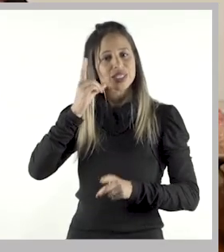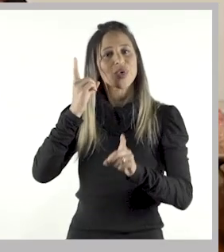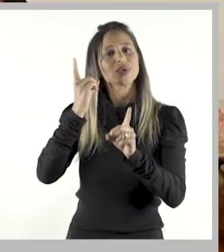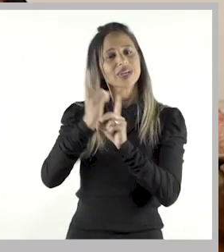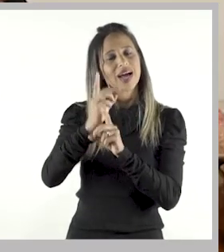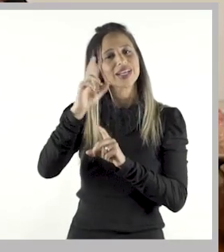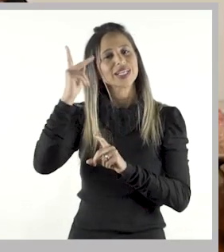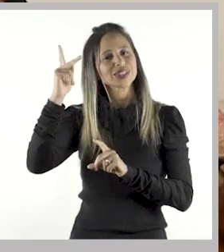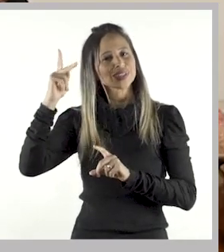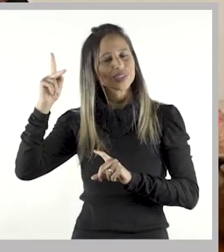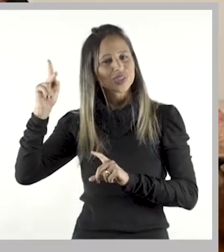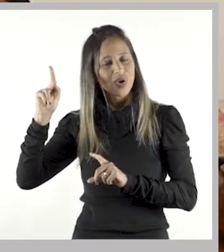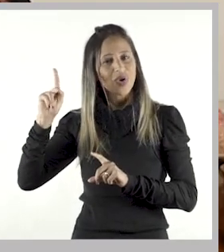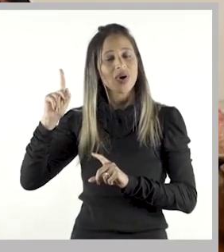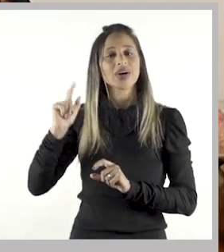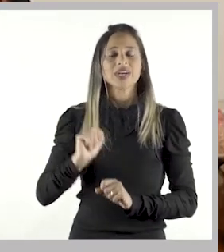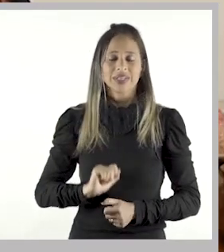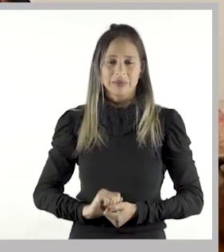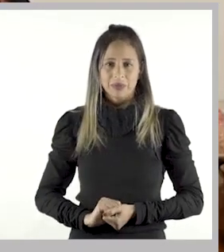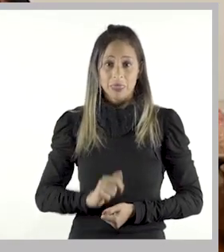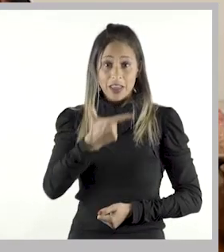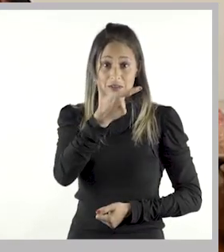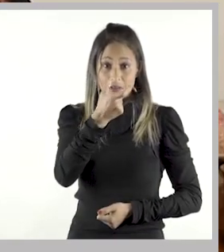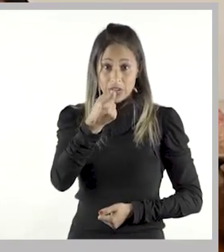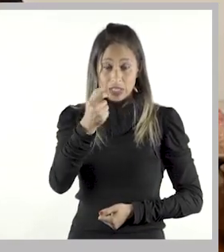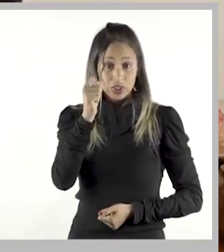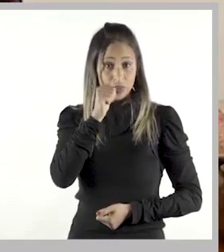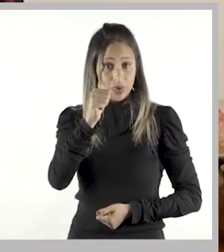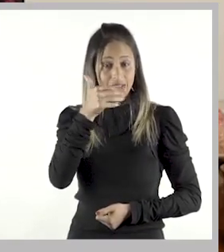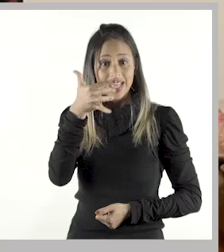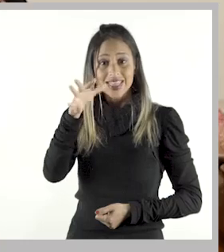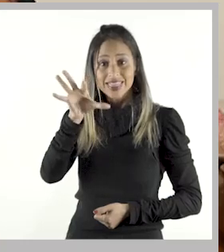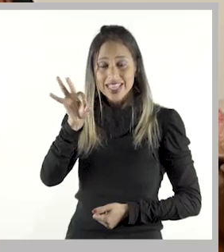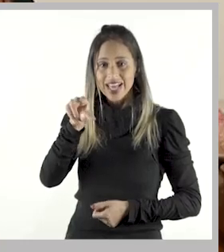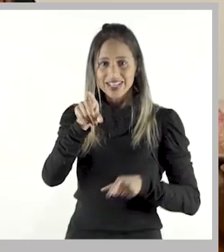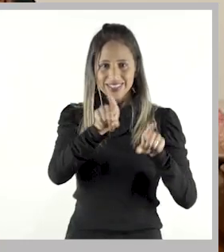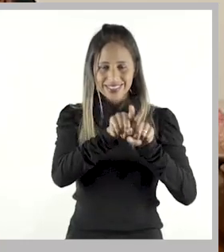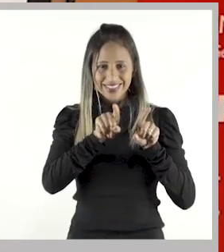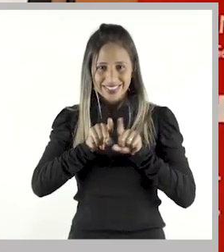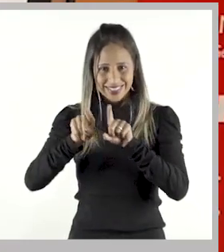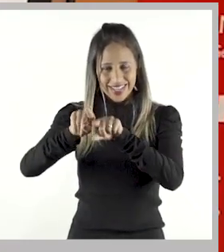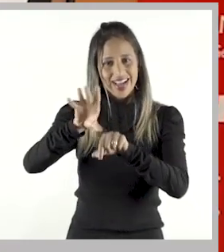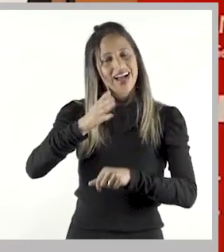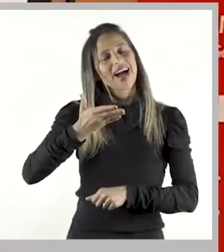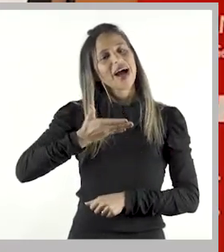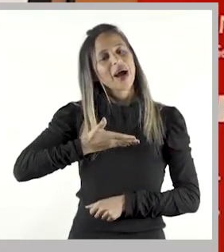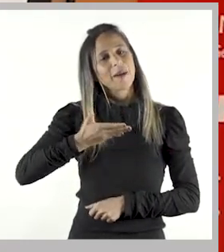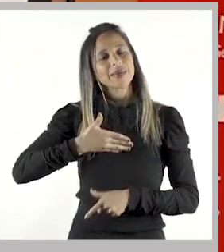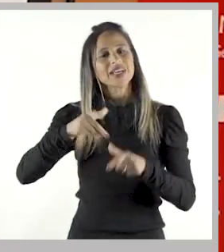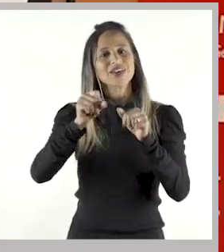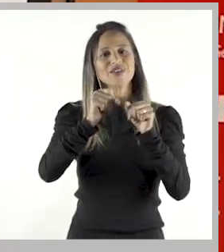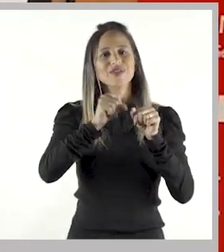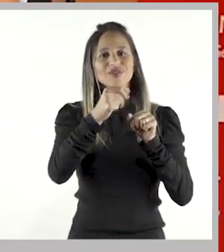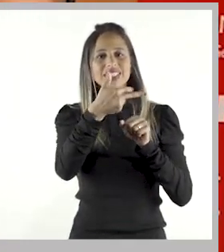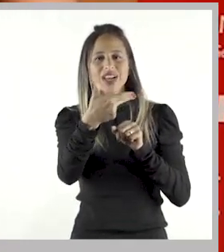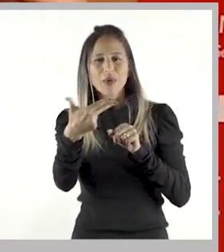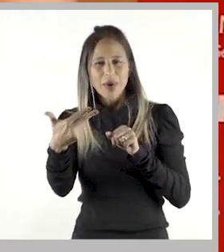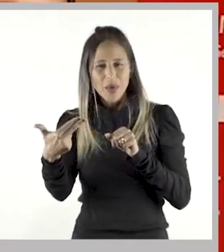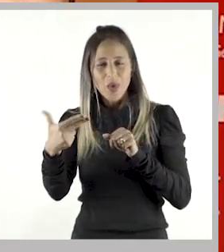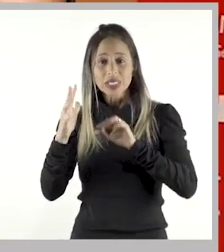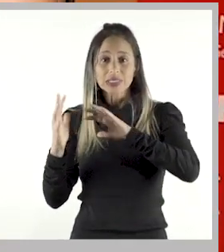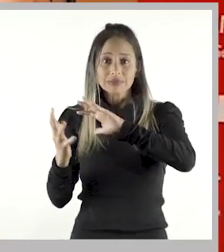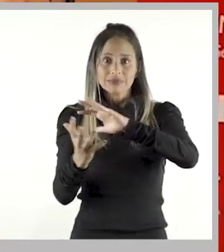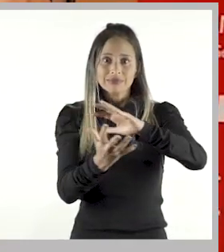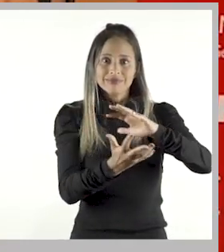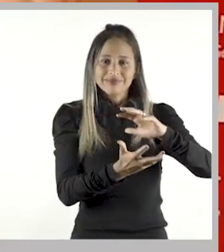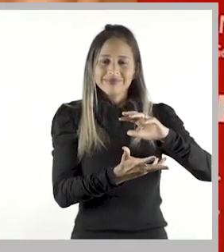20 mulheres... 10 duplas de amigas que fizeram algumas coisas no mundo e relevantes a